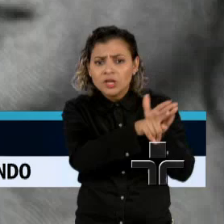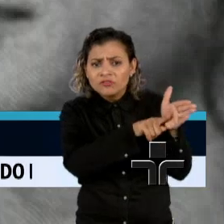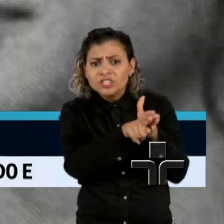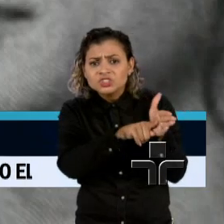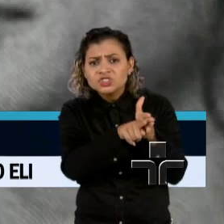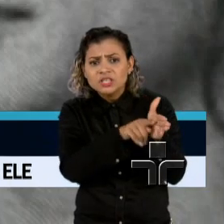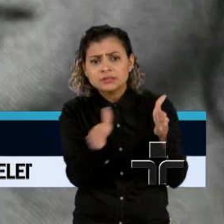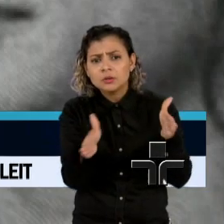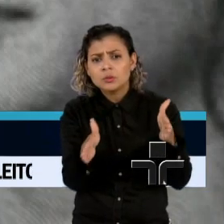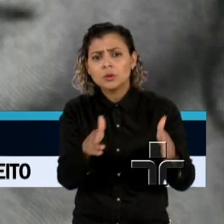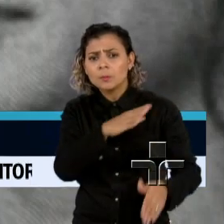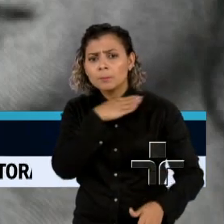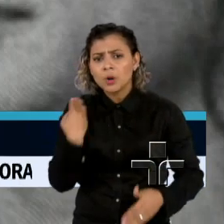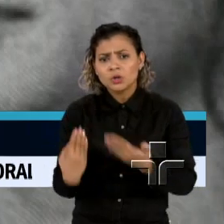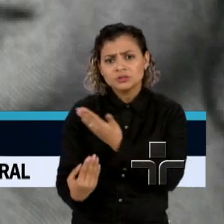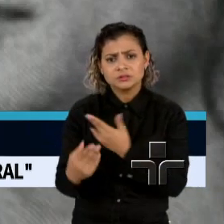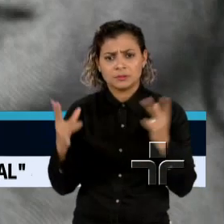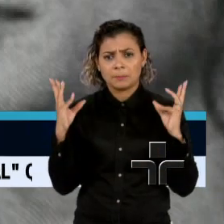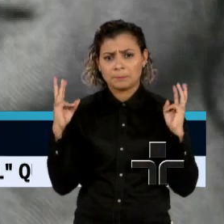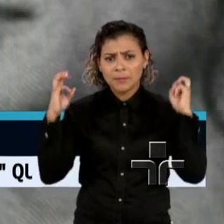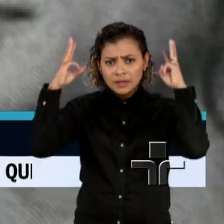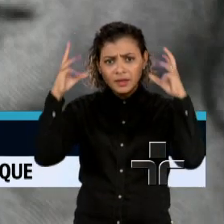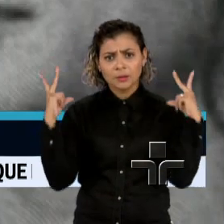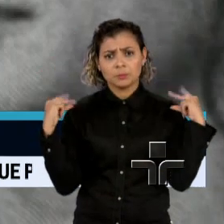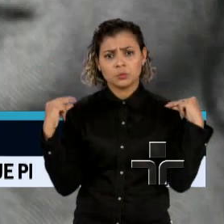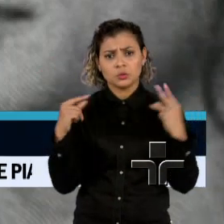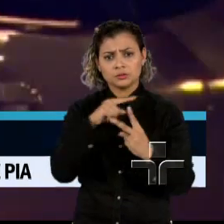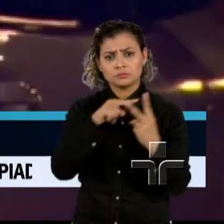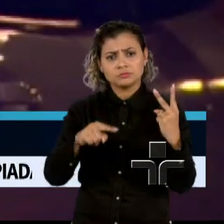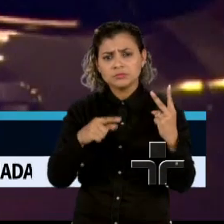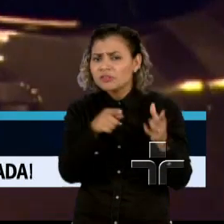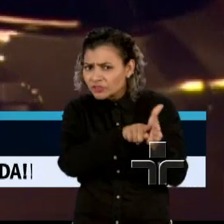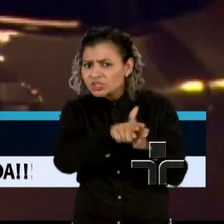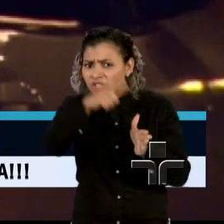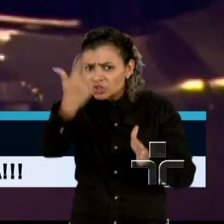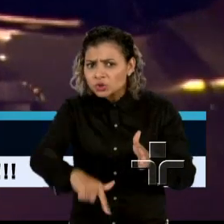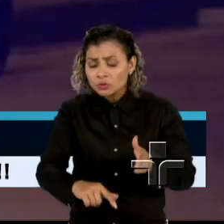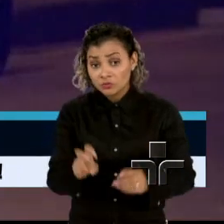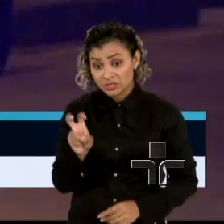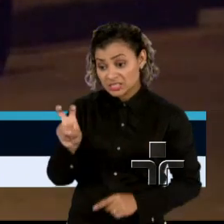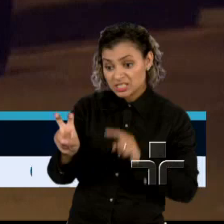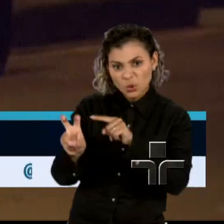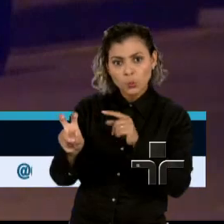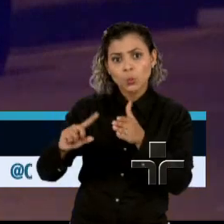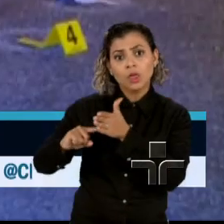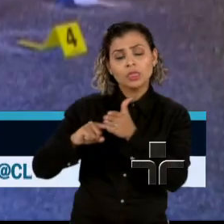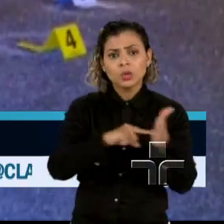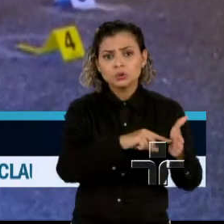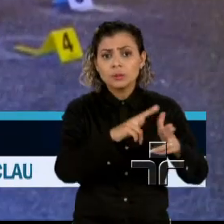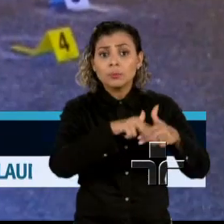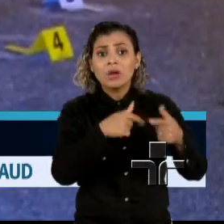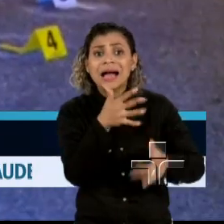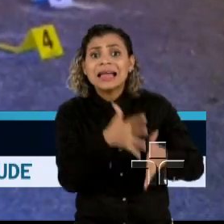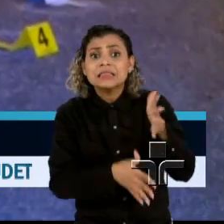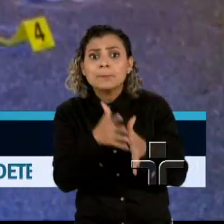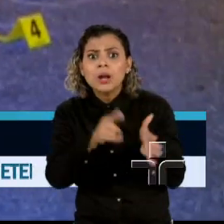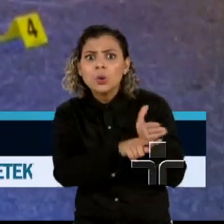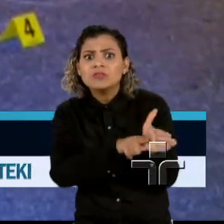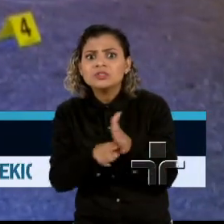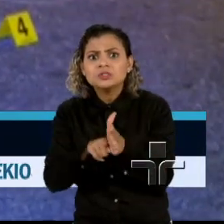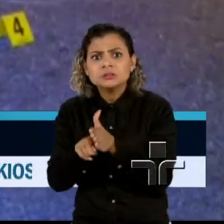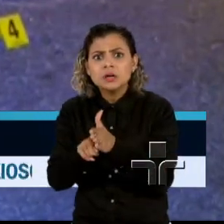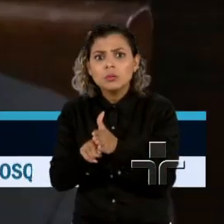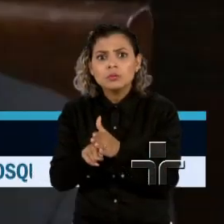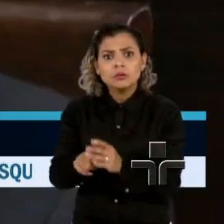para apurar as mortes de Marielle Franco e o motorista Anderson Gomes. 5 pessoas foram denunciadas por atrapalhar as investigações,